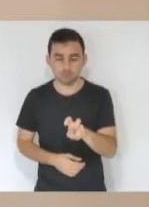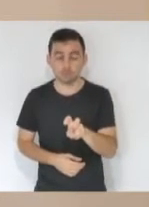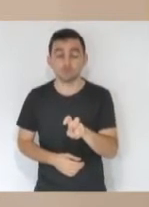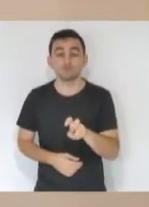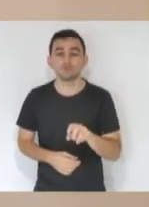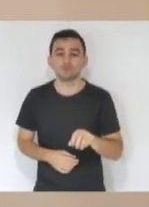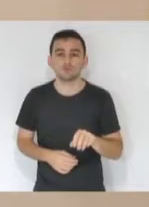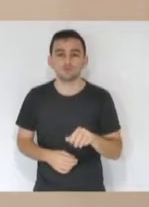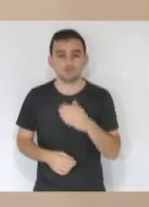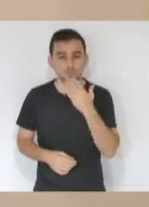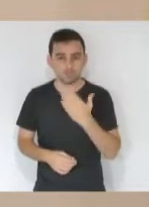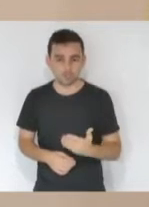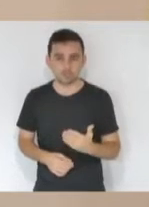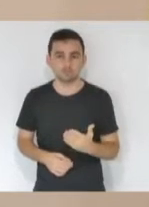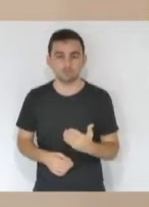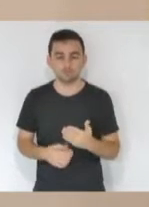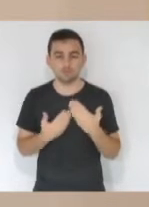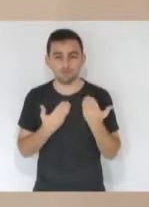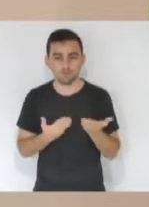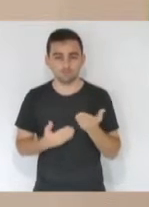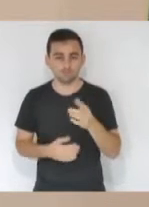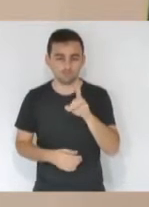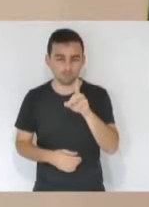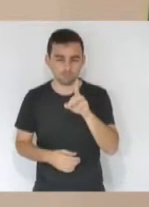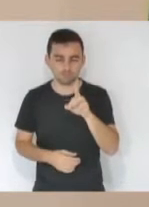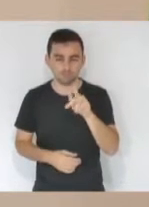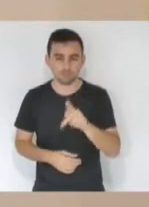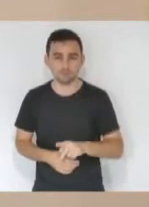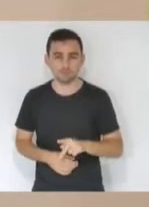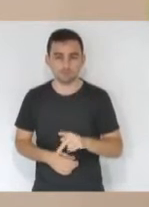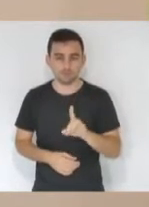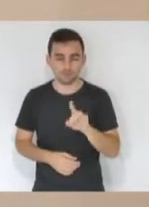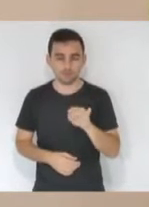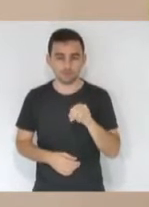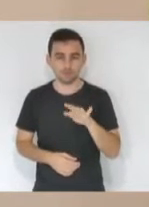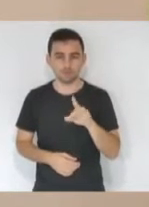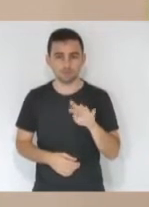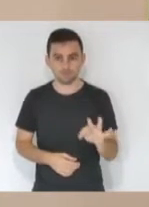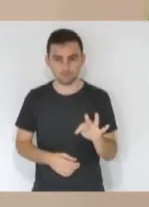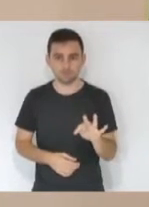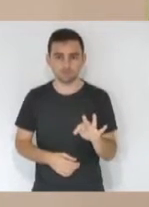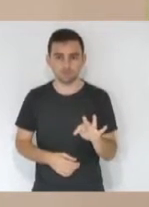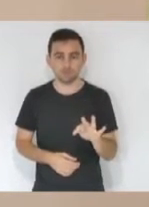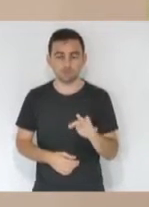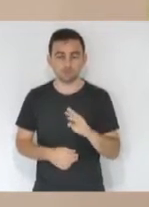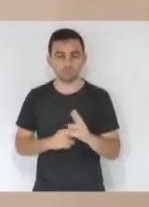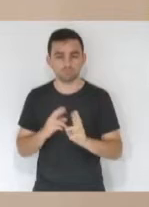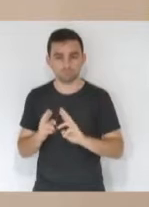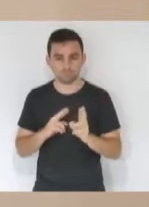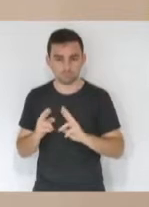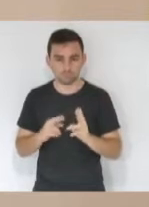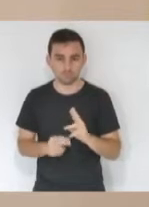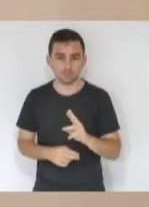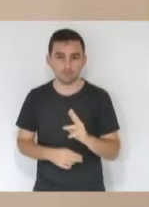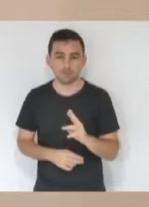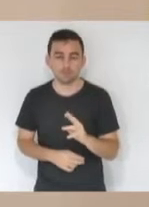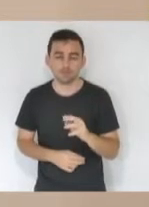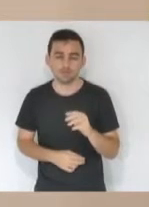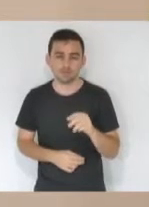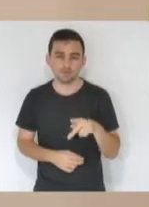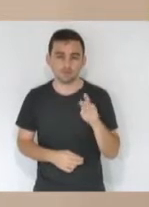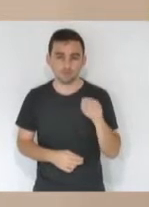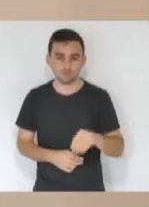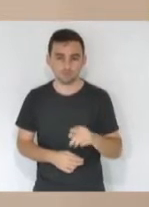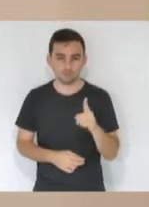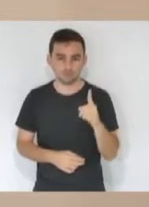superintendente regional do dnit por urgente melhoria na sinalização da br 470 3 km 120 km 124